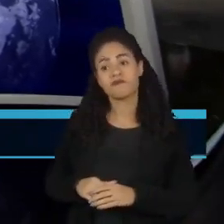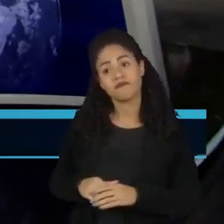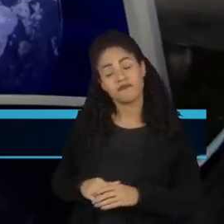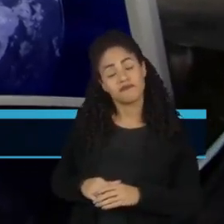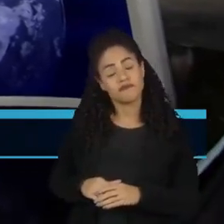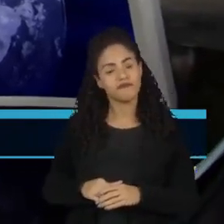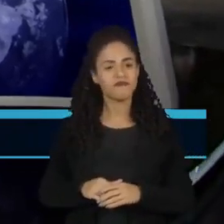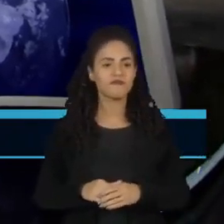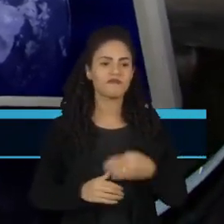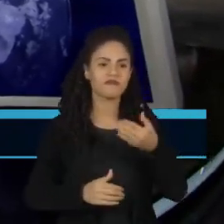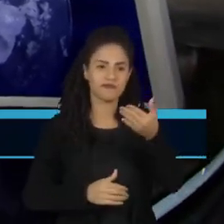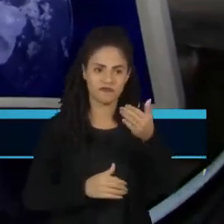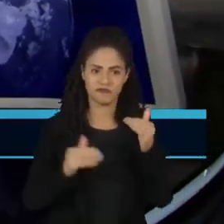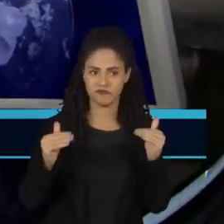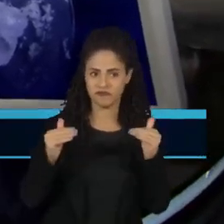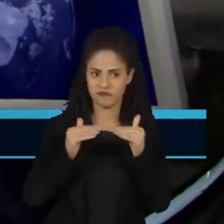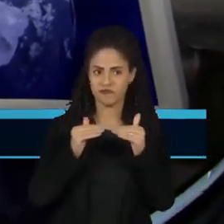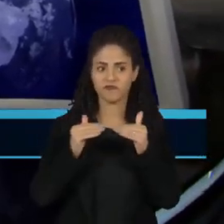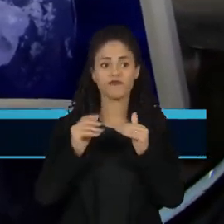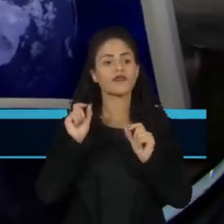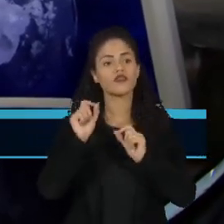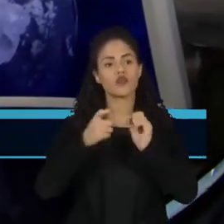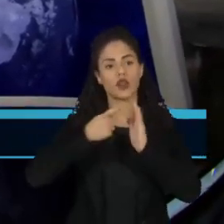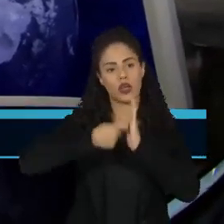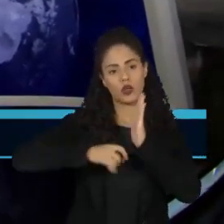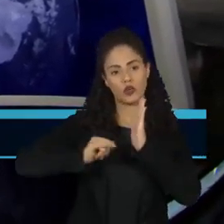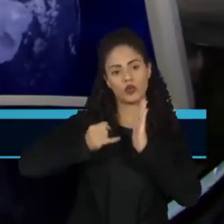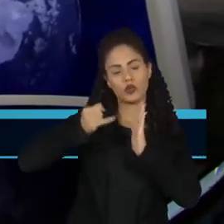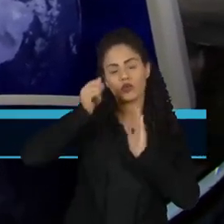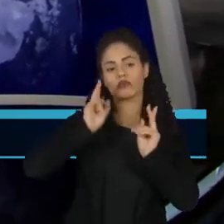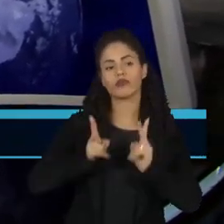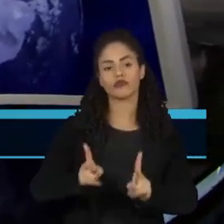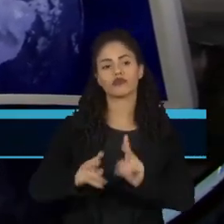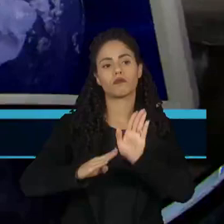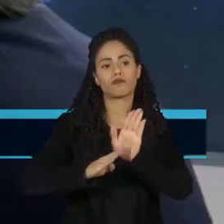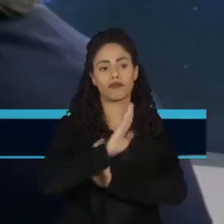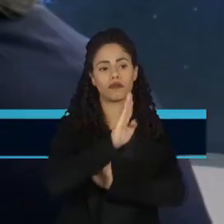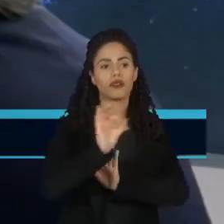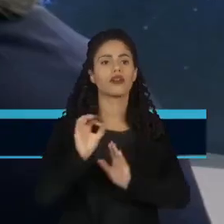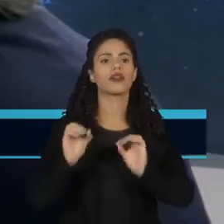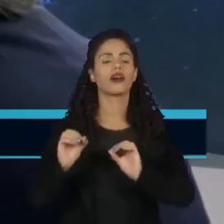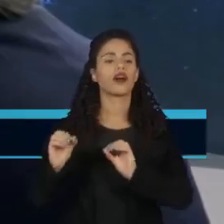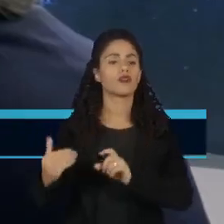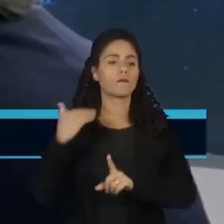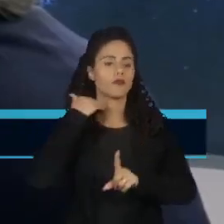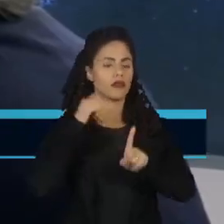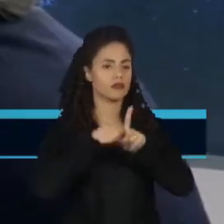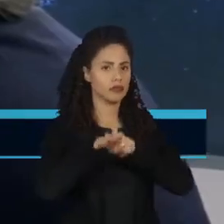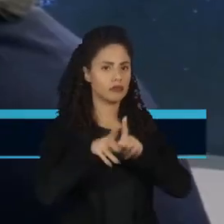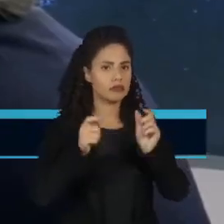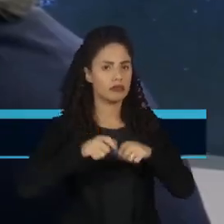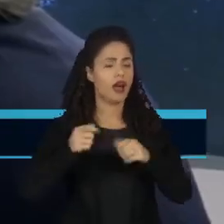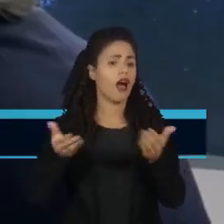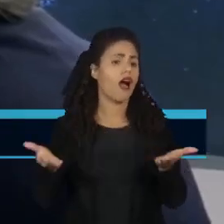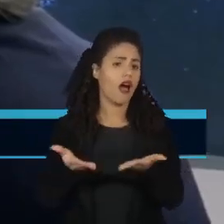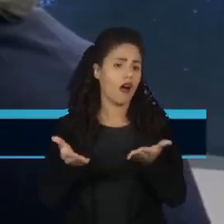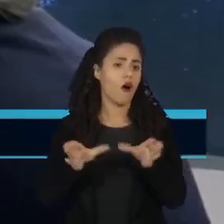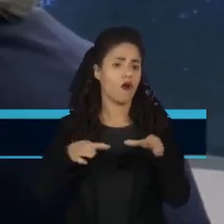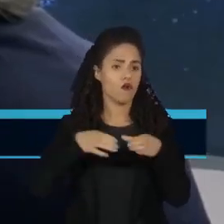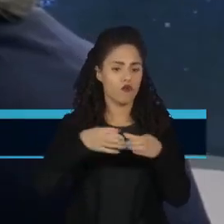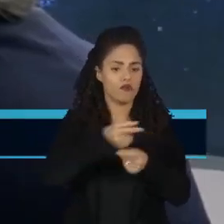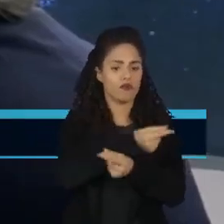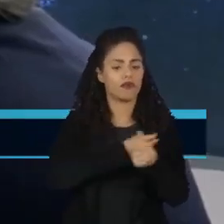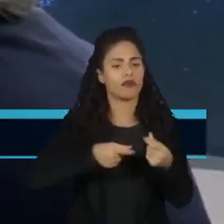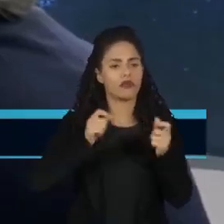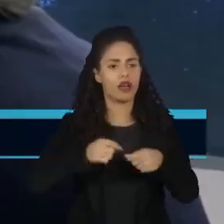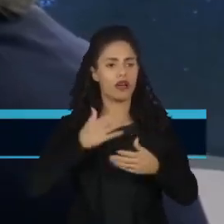Agora, Vila, a unanimidade em manter os juros dissipa as dúvidas sobre o Banco Central? Será que a decisão endossada pelo Copom